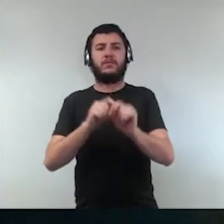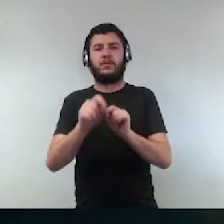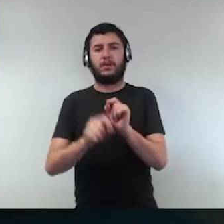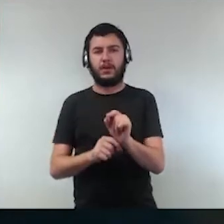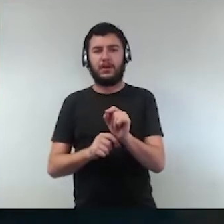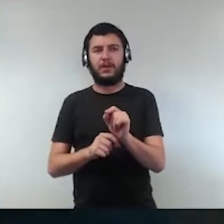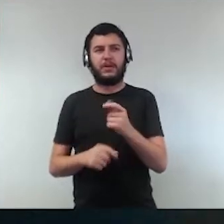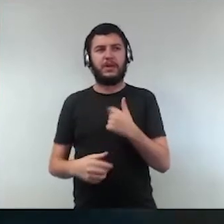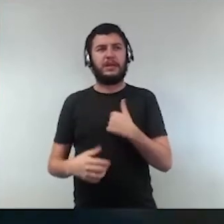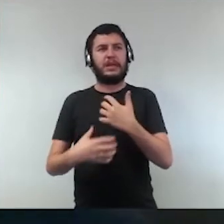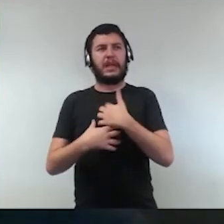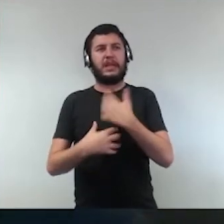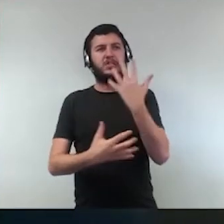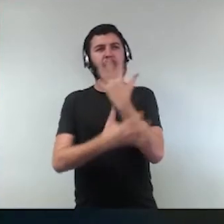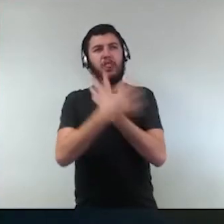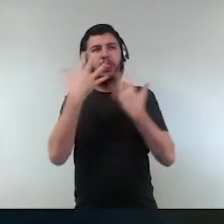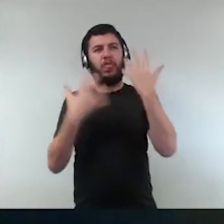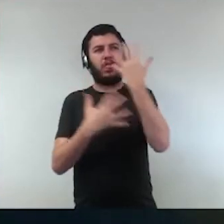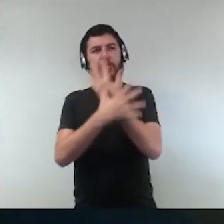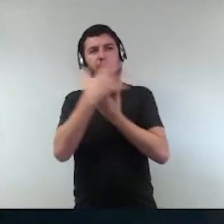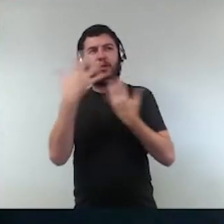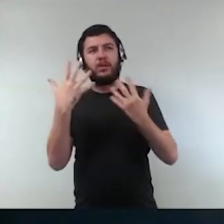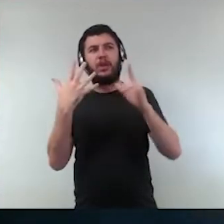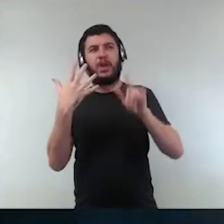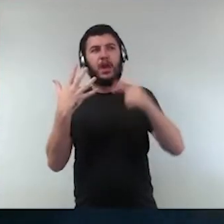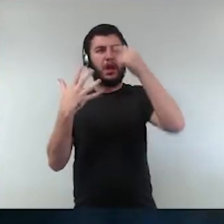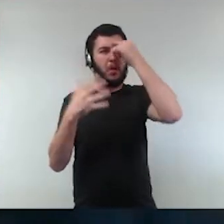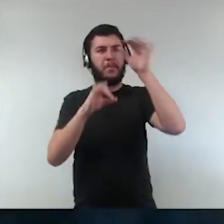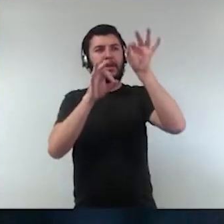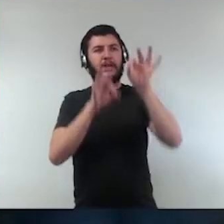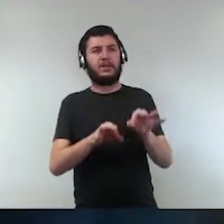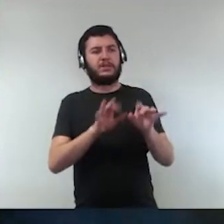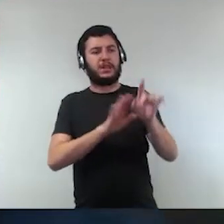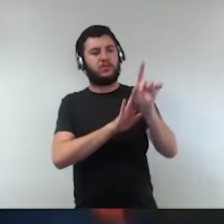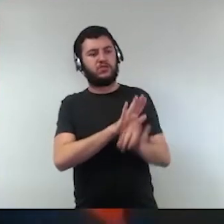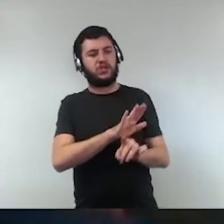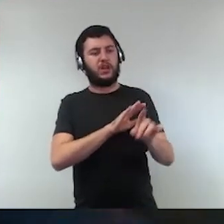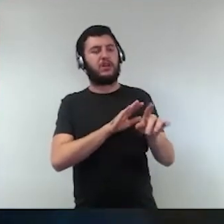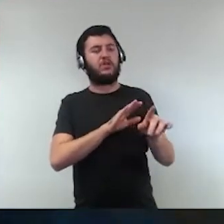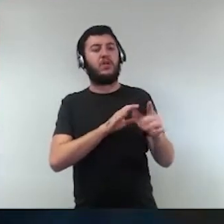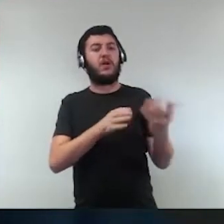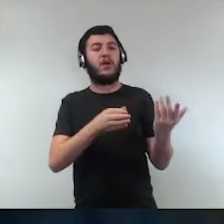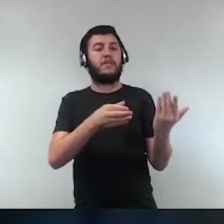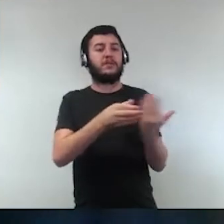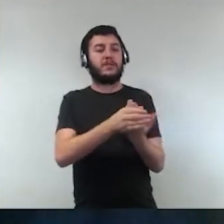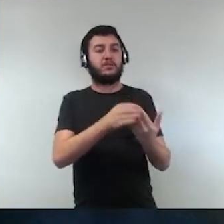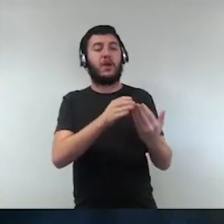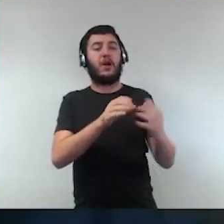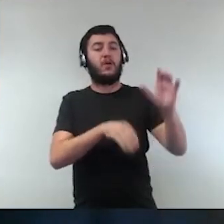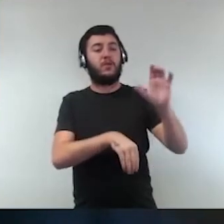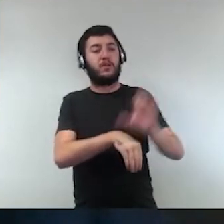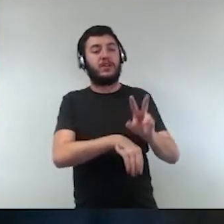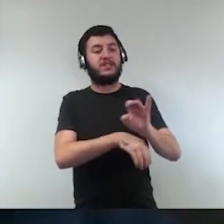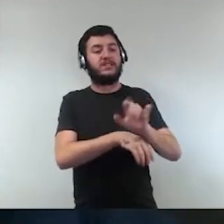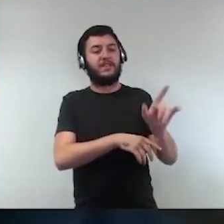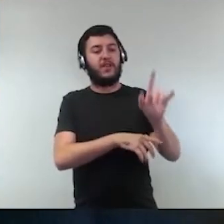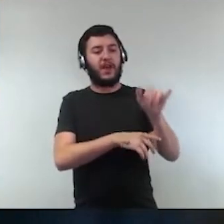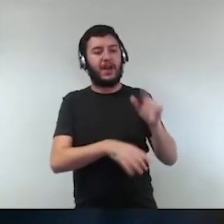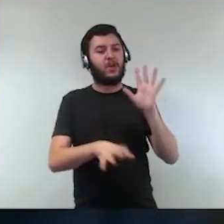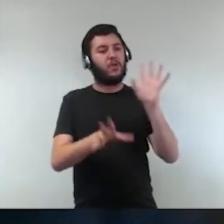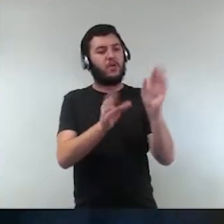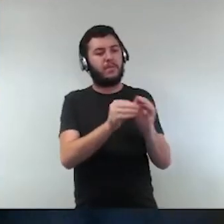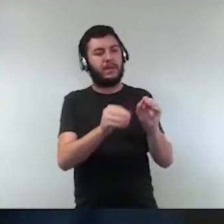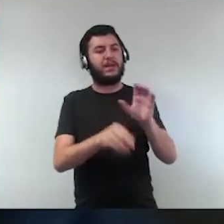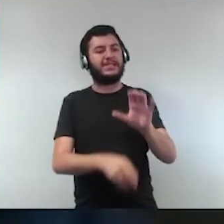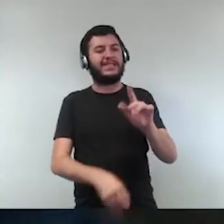cair na ilusão de que compreender o direito processual civil brasileiro é compreender apenas o CPC ou as